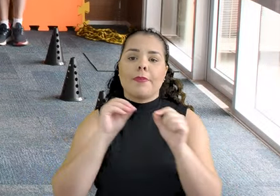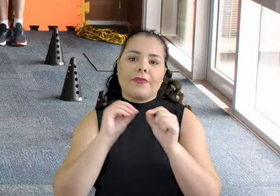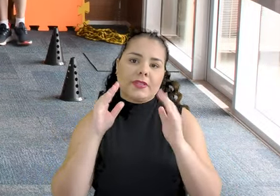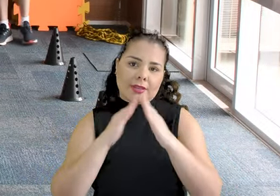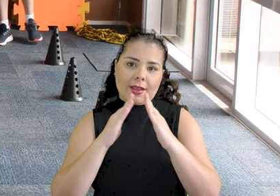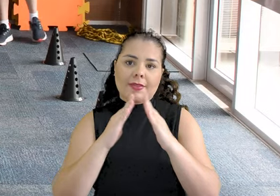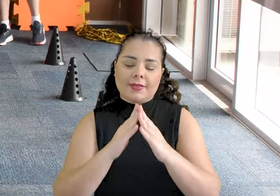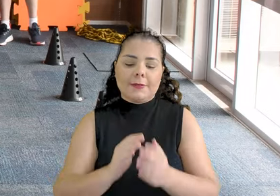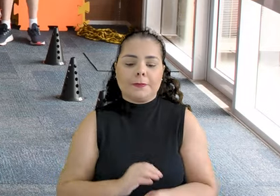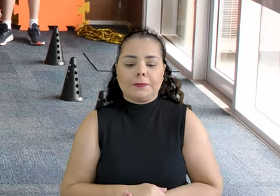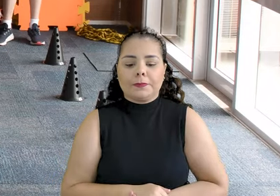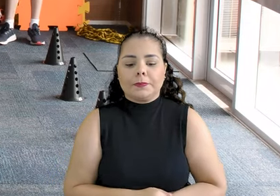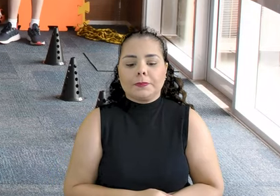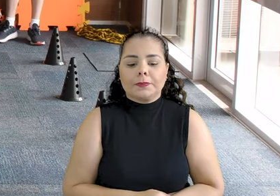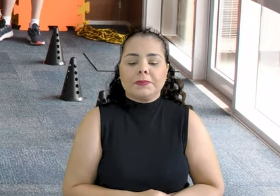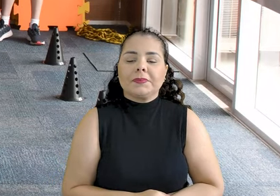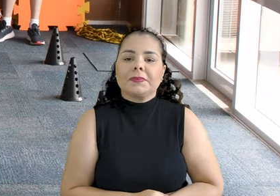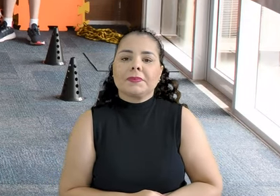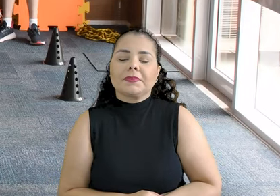de urso.